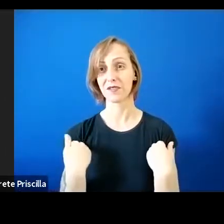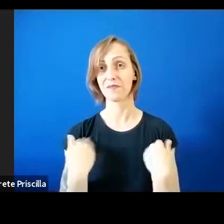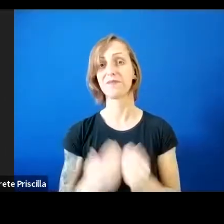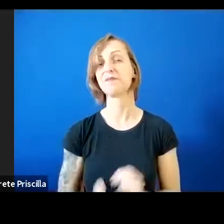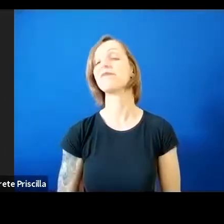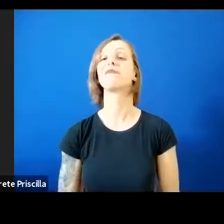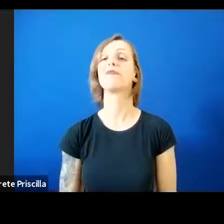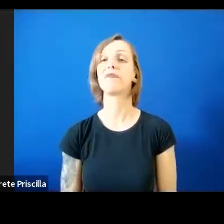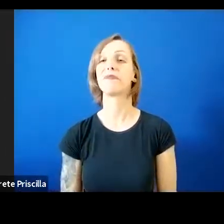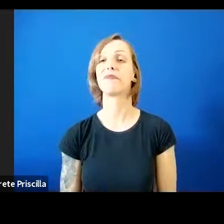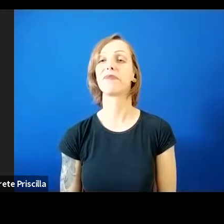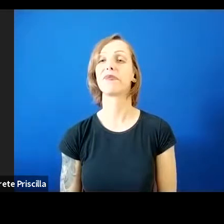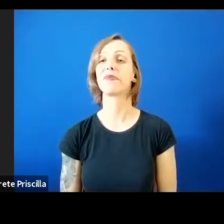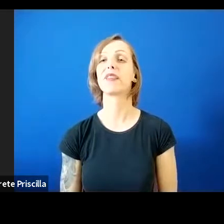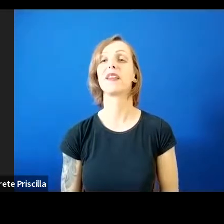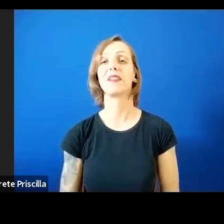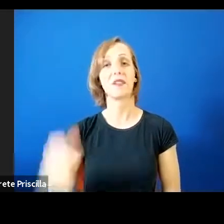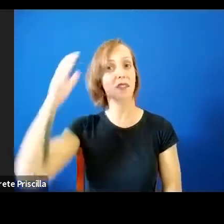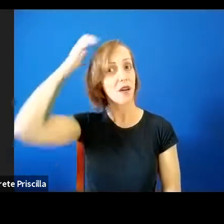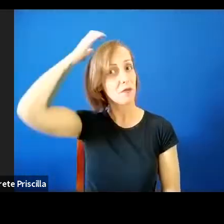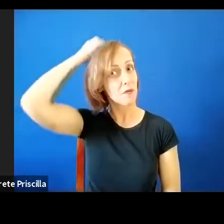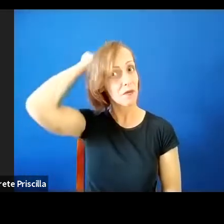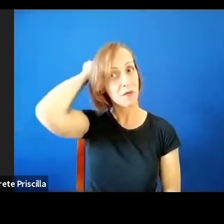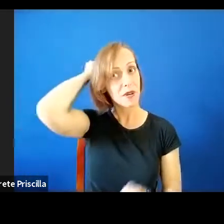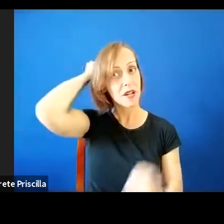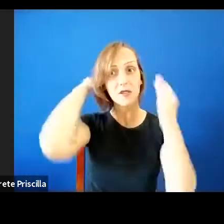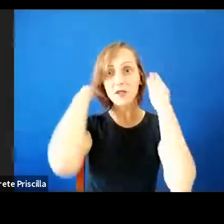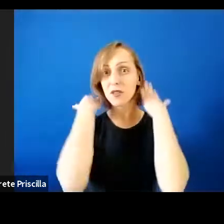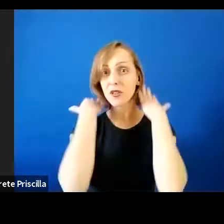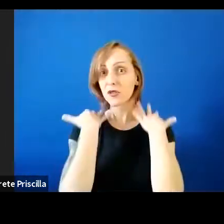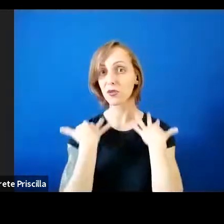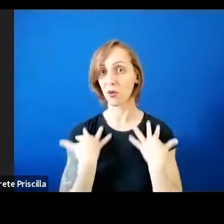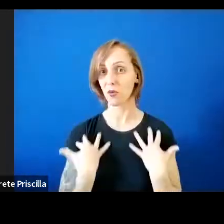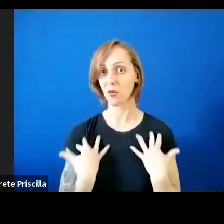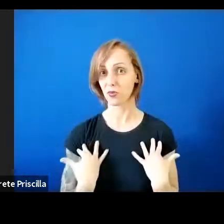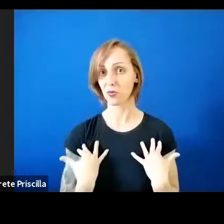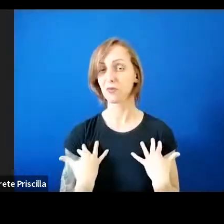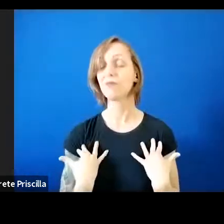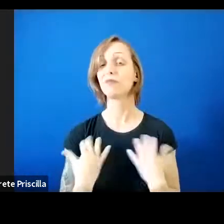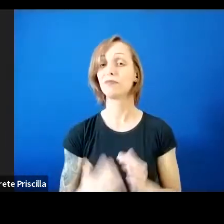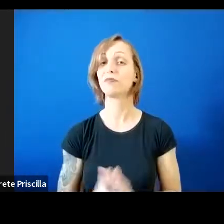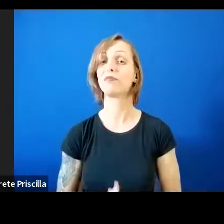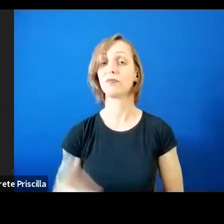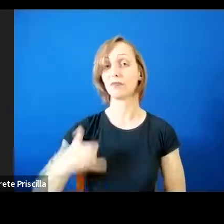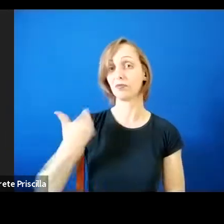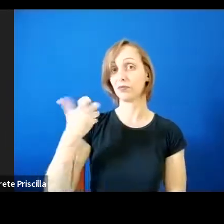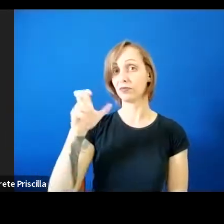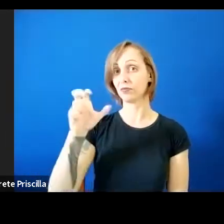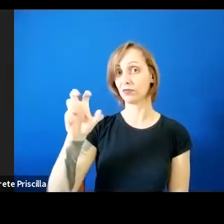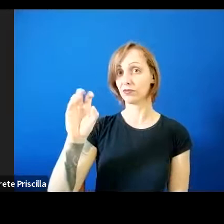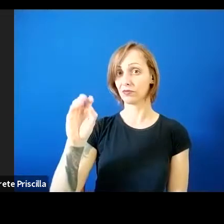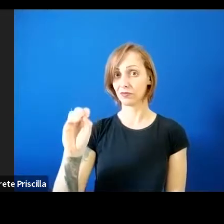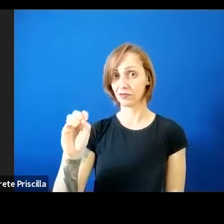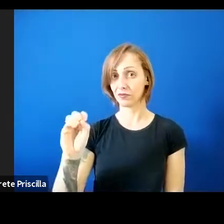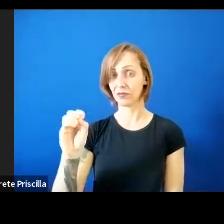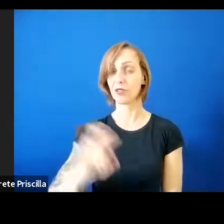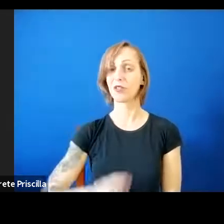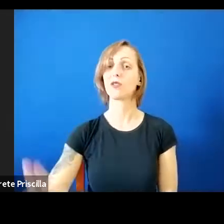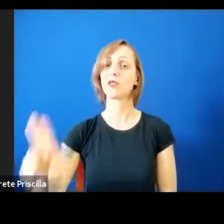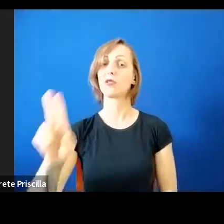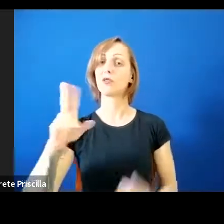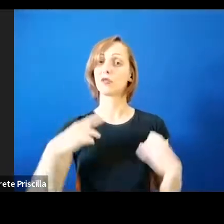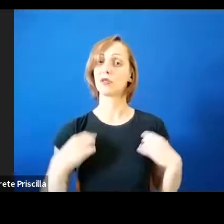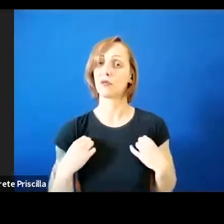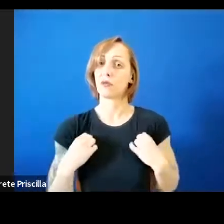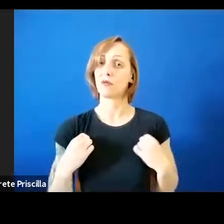parte preso, parte solto pelos ombros. Tenho 50 anos, estou vestindo uma blusa vermelha,